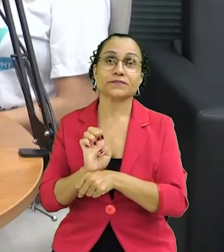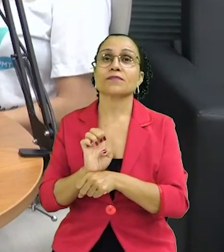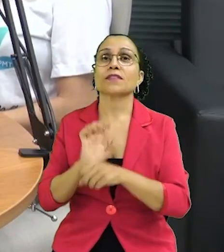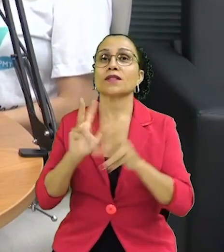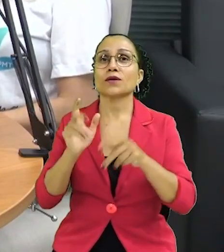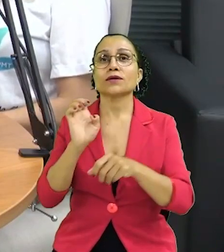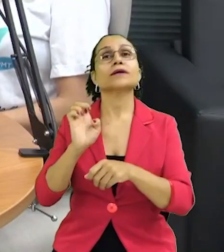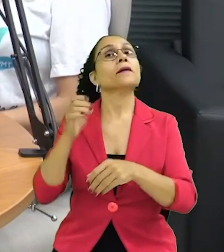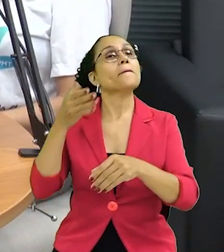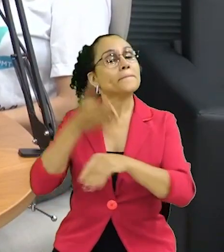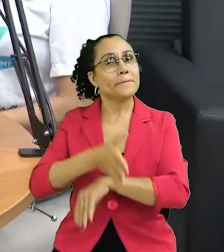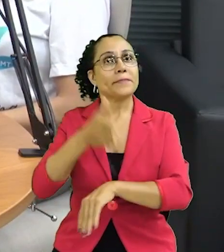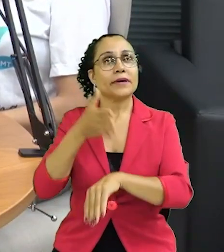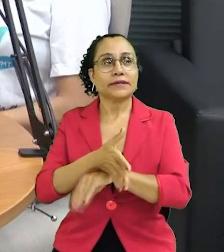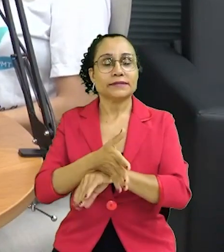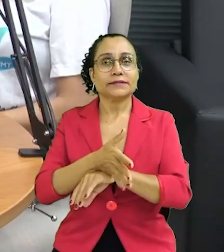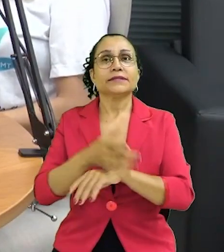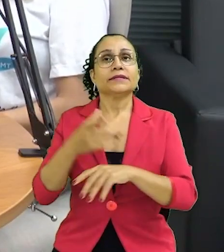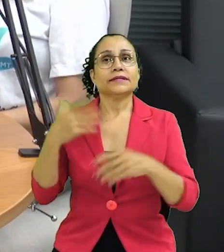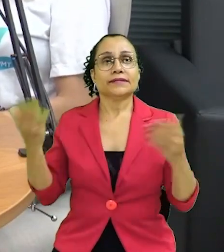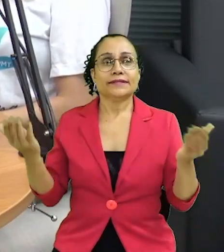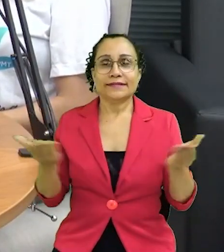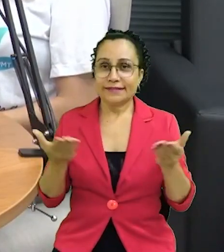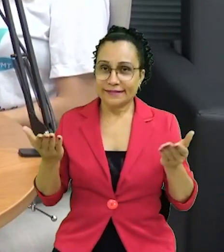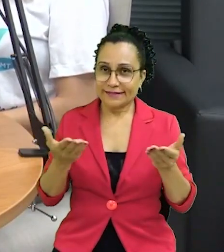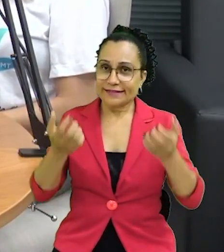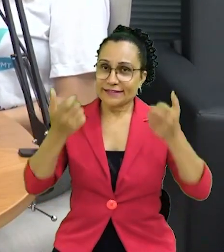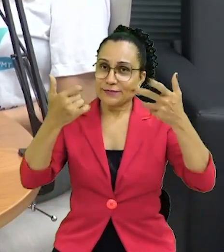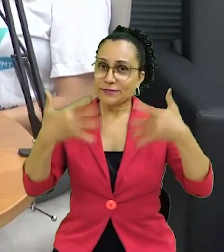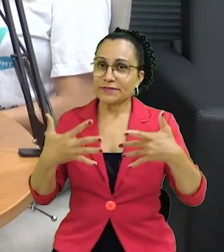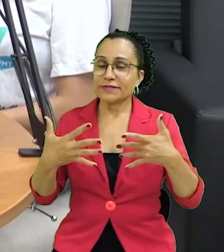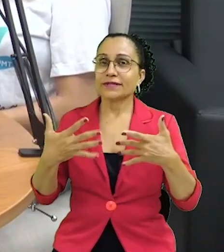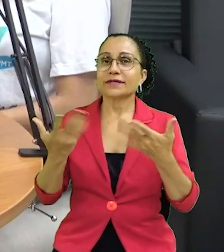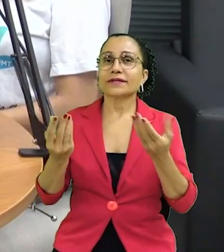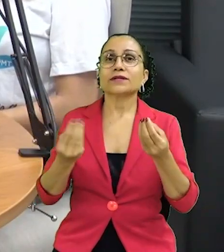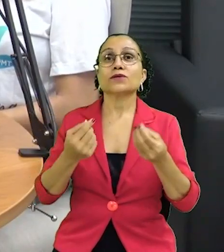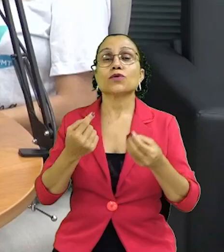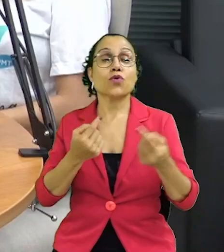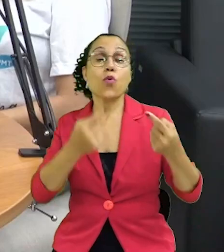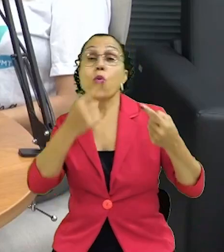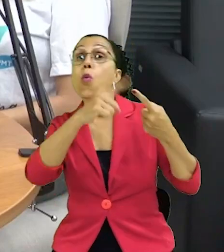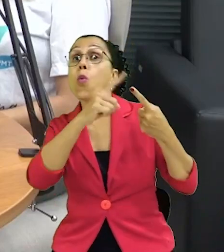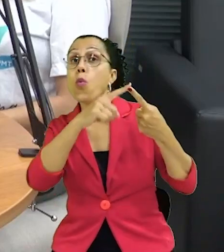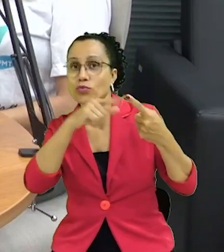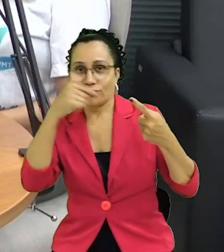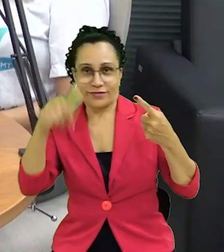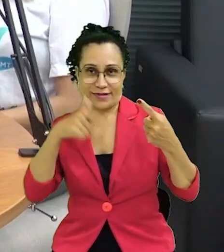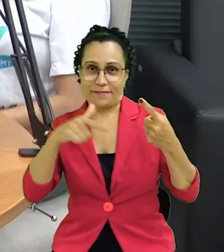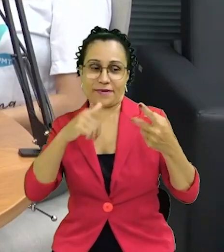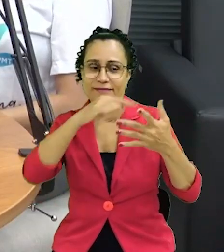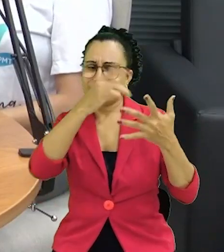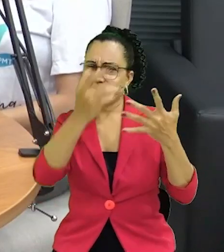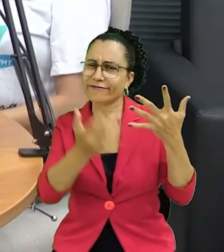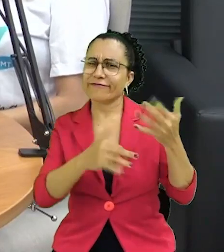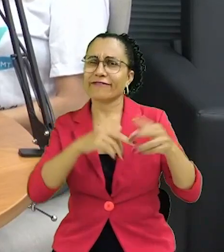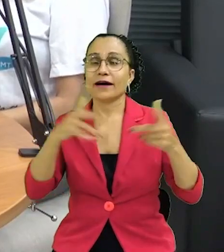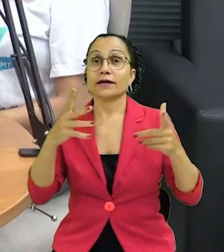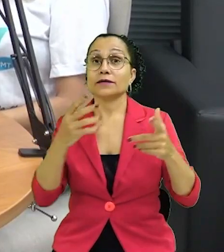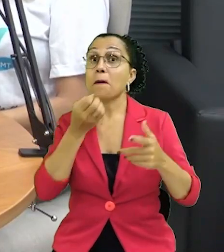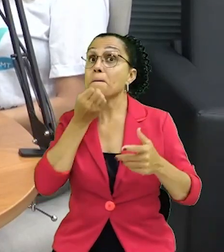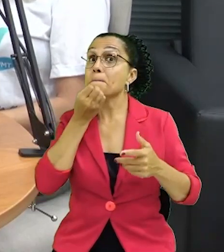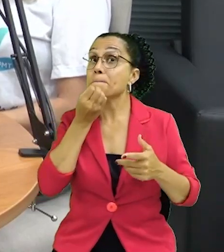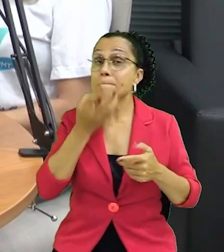o estado participam. Isso que a Fabi está falando, dando esse exemplo, que é uma das ações, ou seja, os benefícios são muitos, Fabi. São